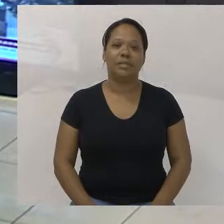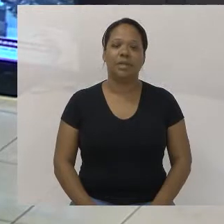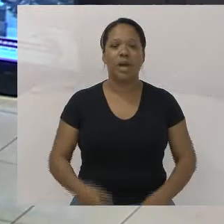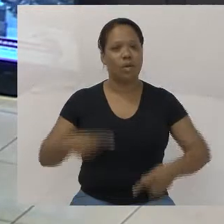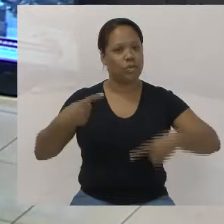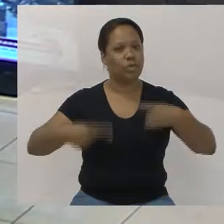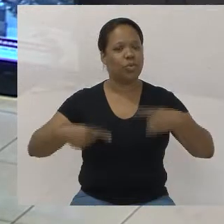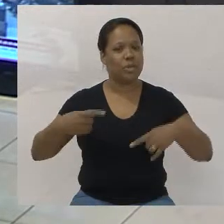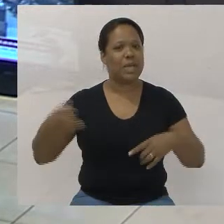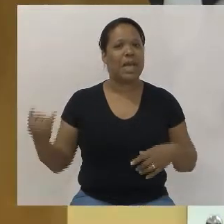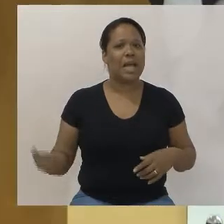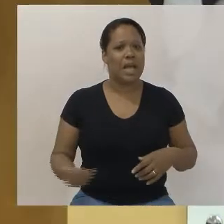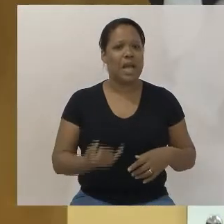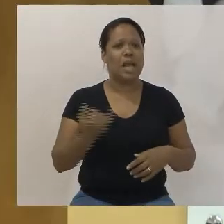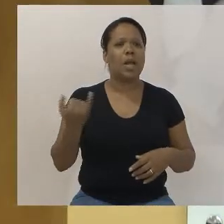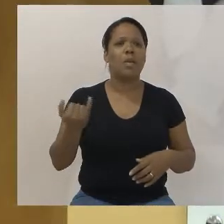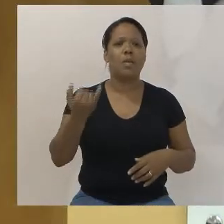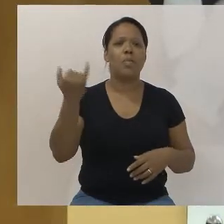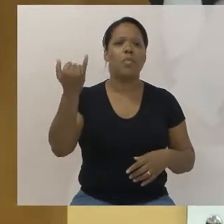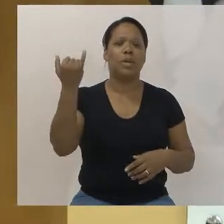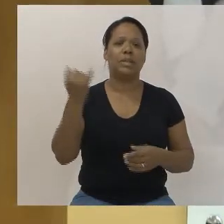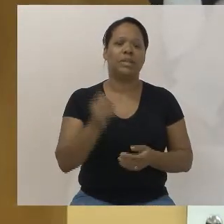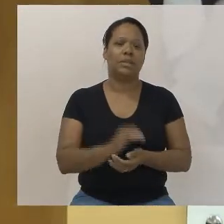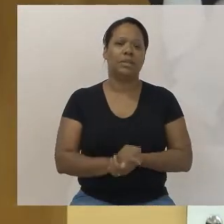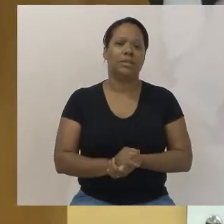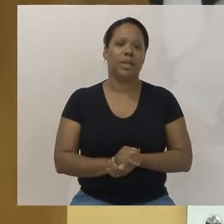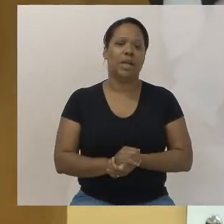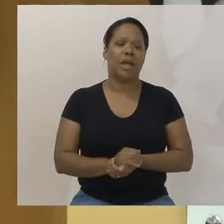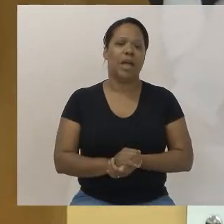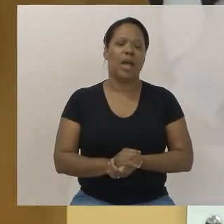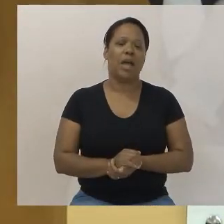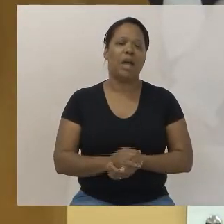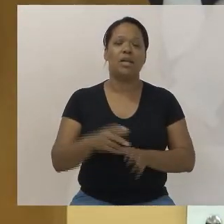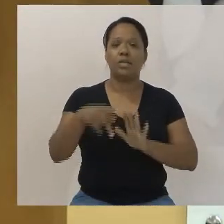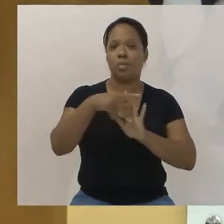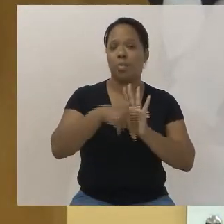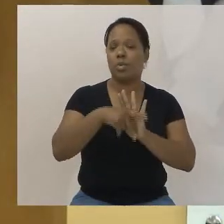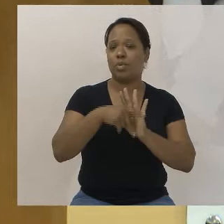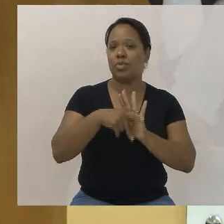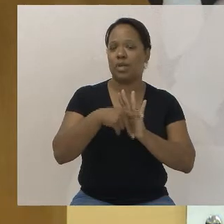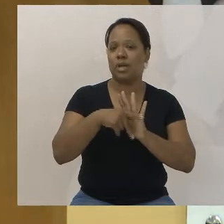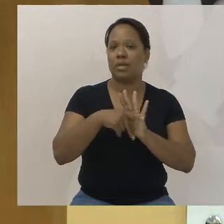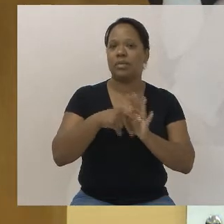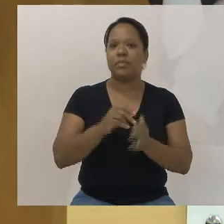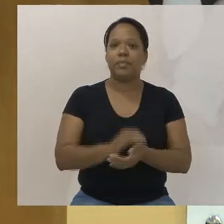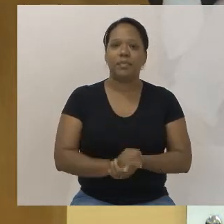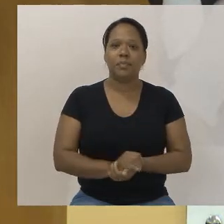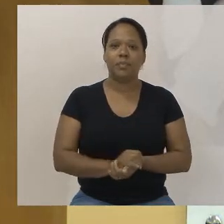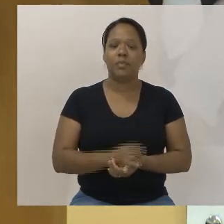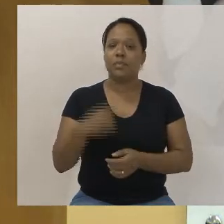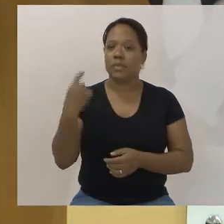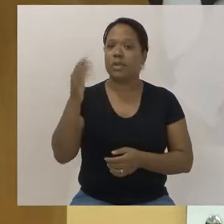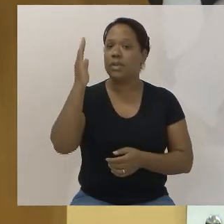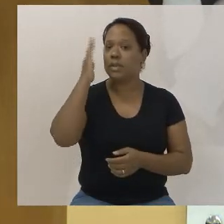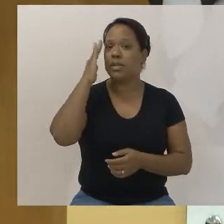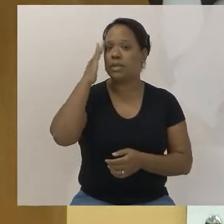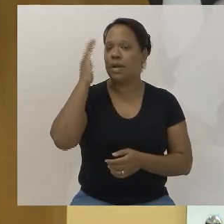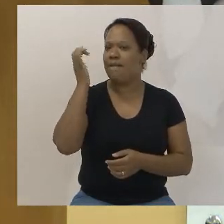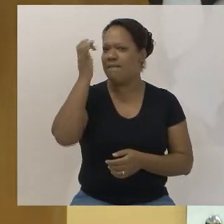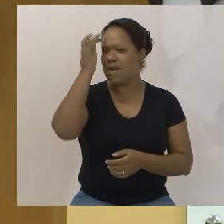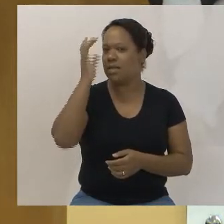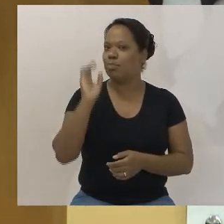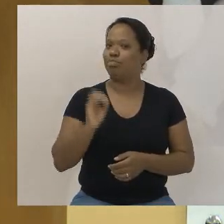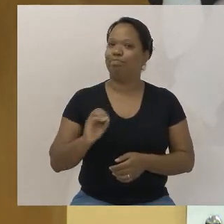uma discussão importantíssima na recta em relação a esse projeto mas a gente sabe que não é